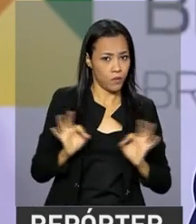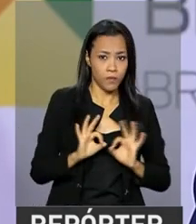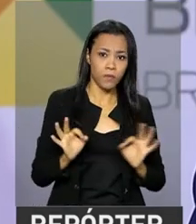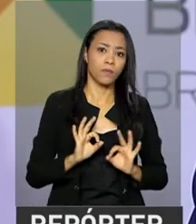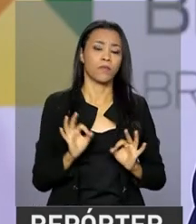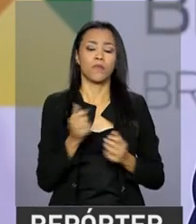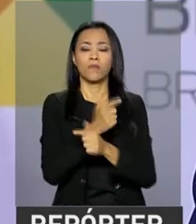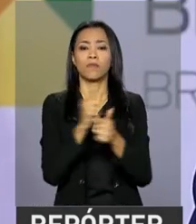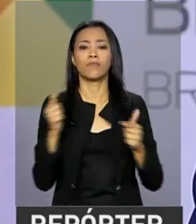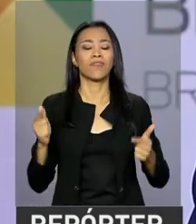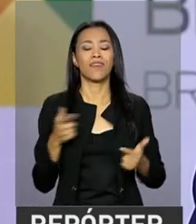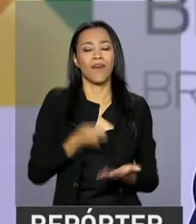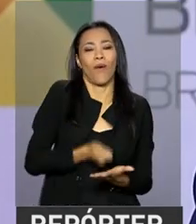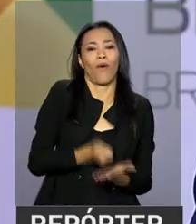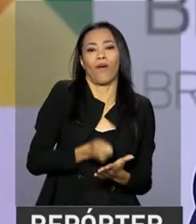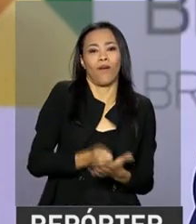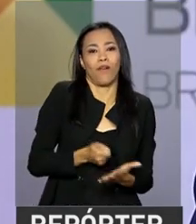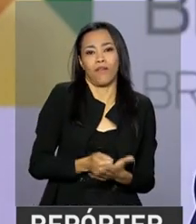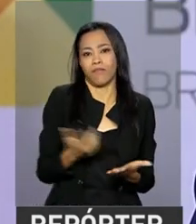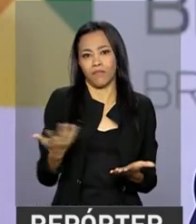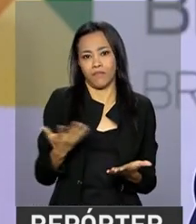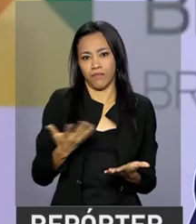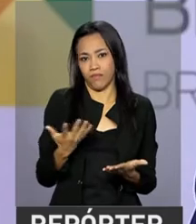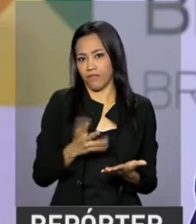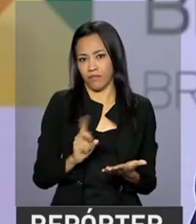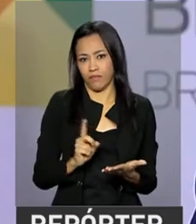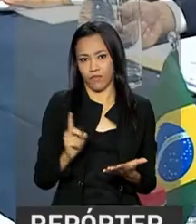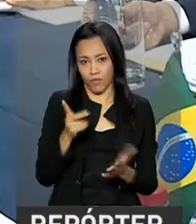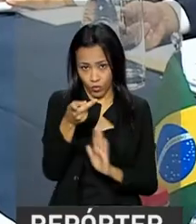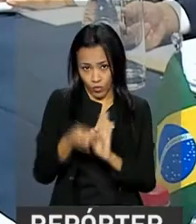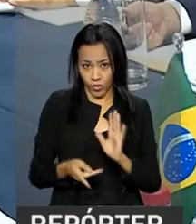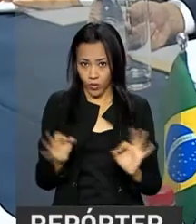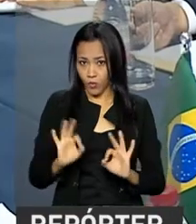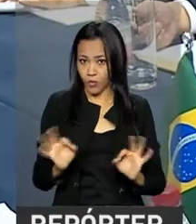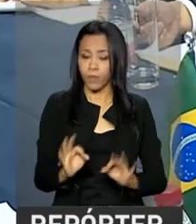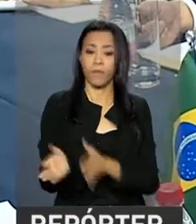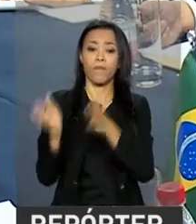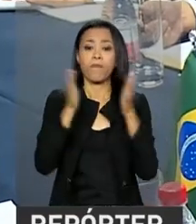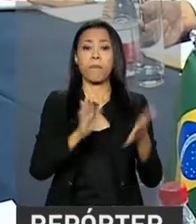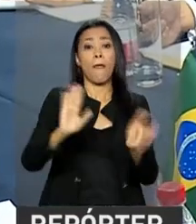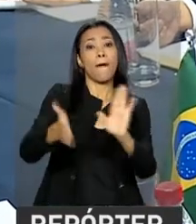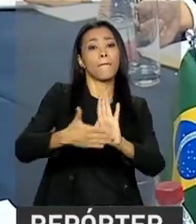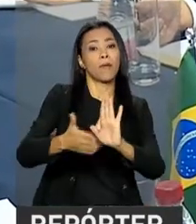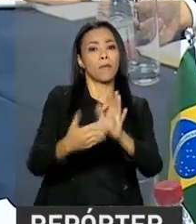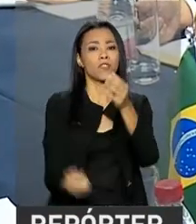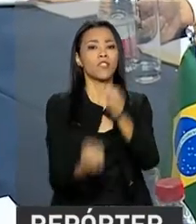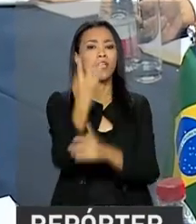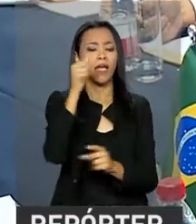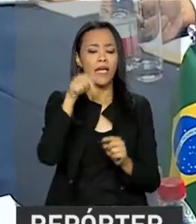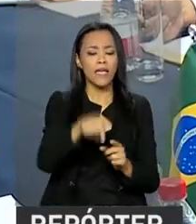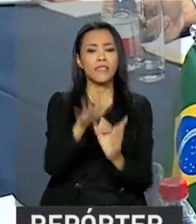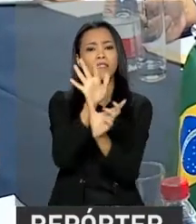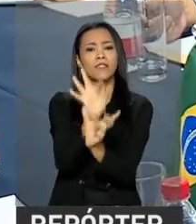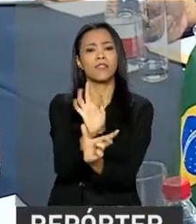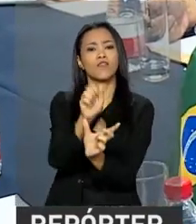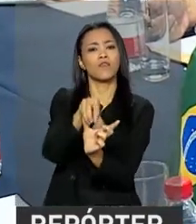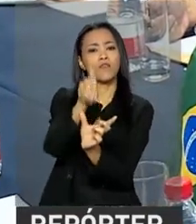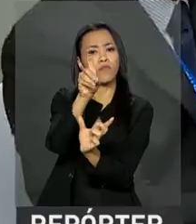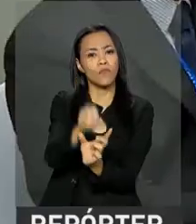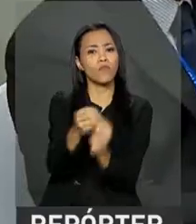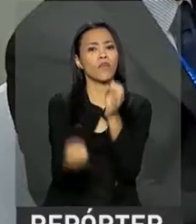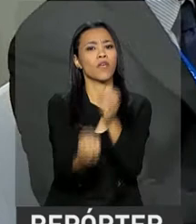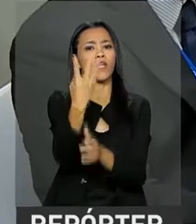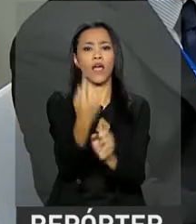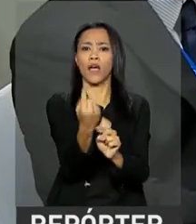nenhuma obrigação unilateral nos projetos a proposta de criação do fundo brasil china foi feita em outubro do ano passado